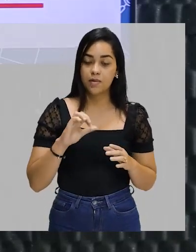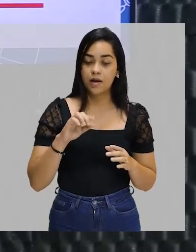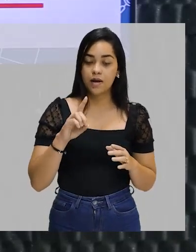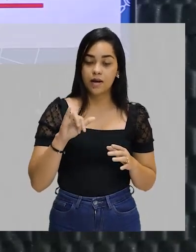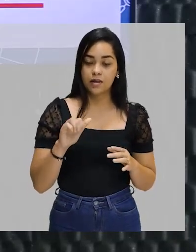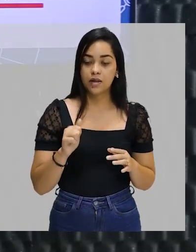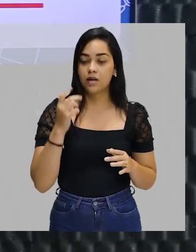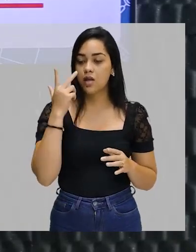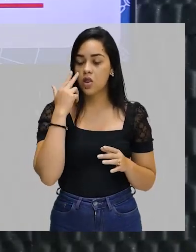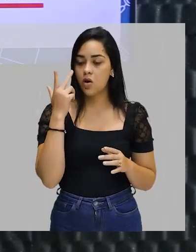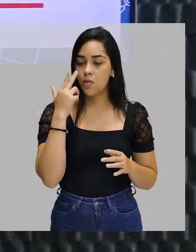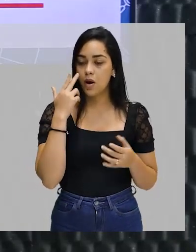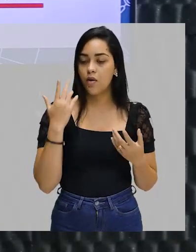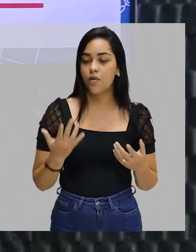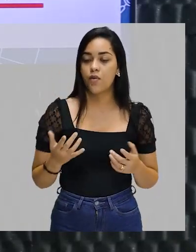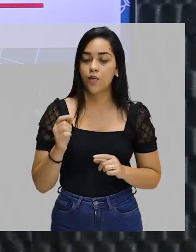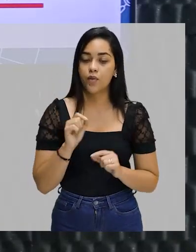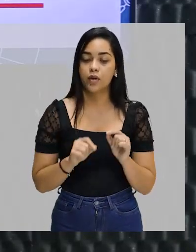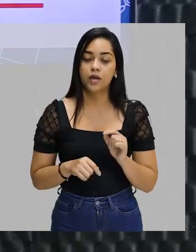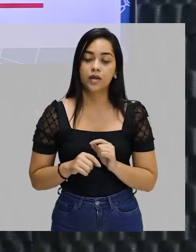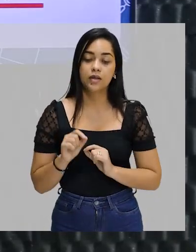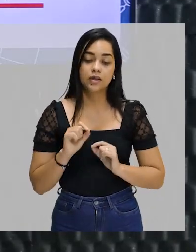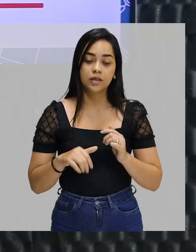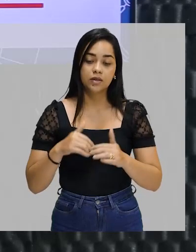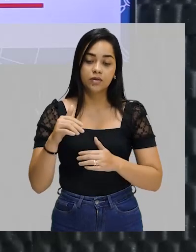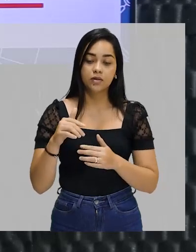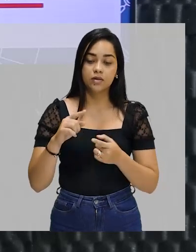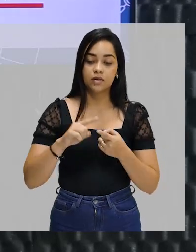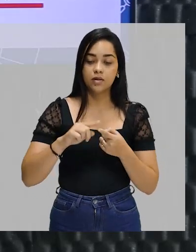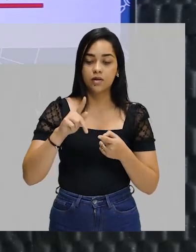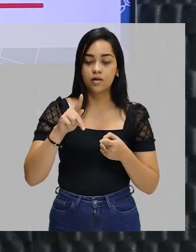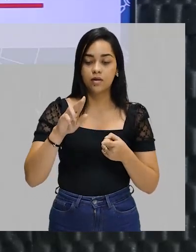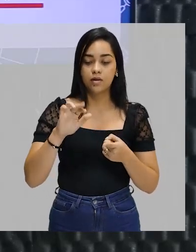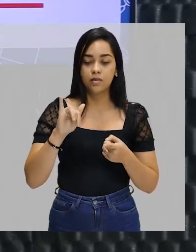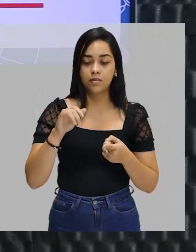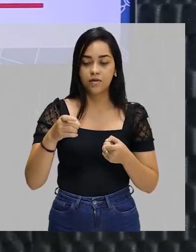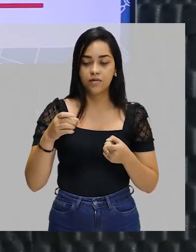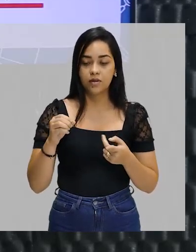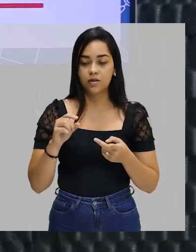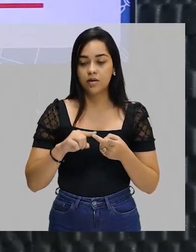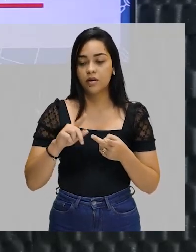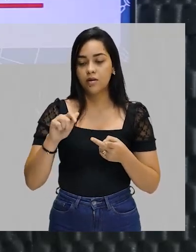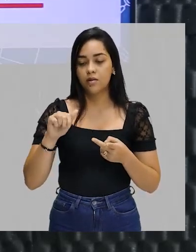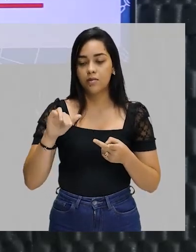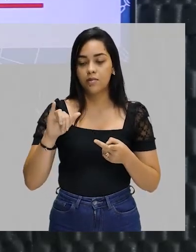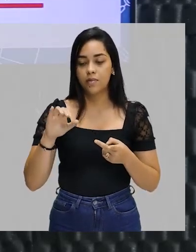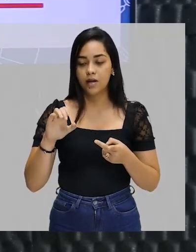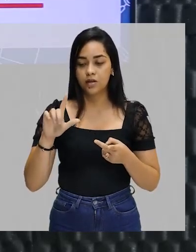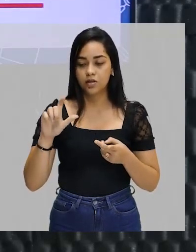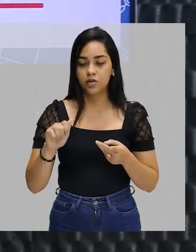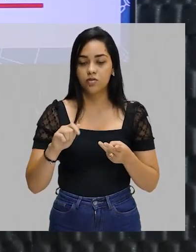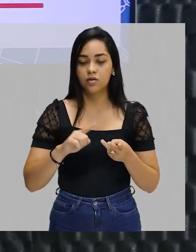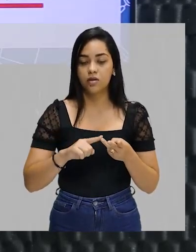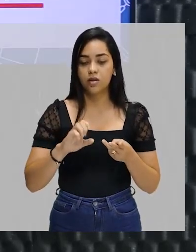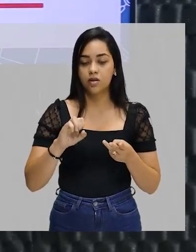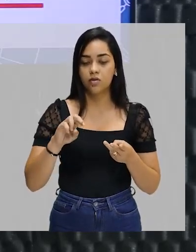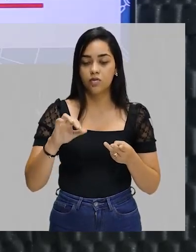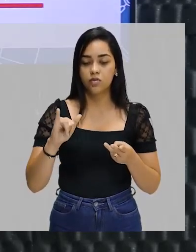aberta normal, por exemplo, ele vai ser constituído de 3 partes: prefixo, a